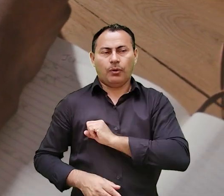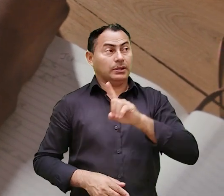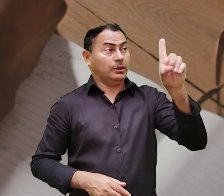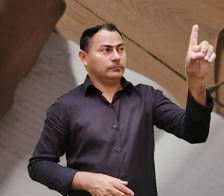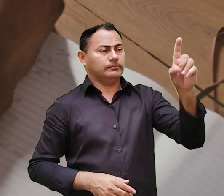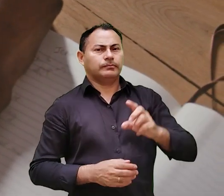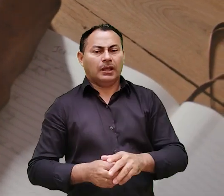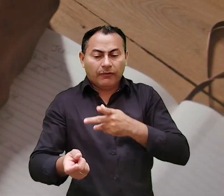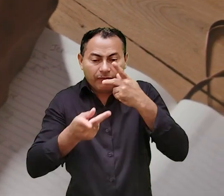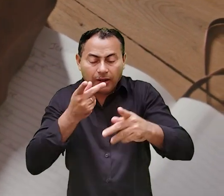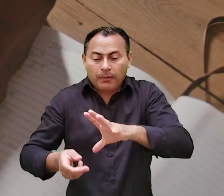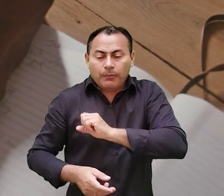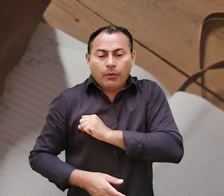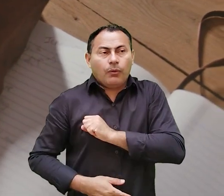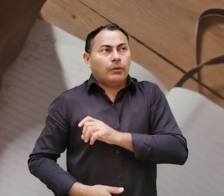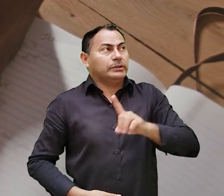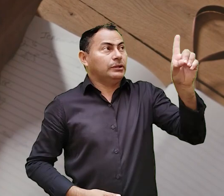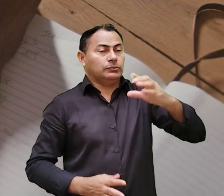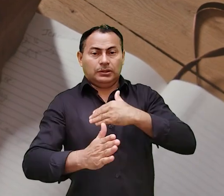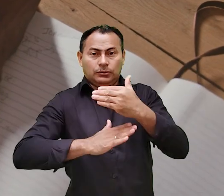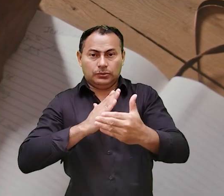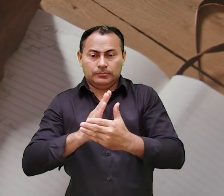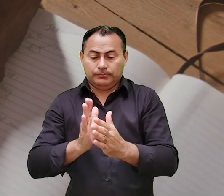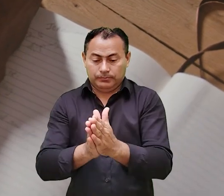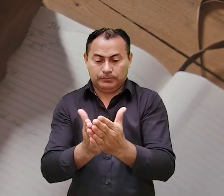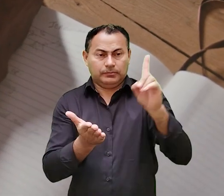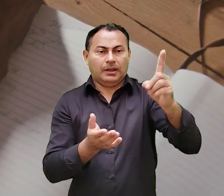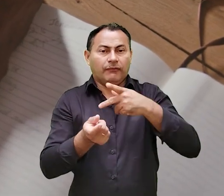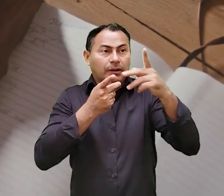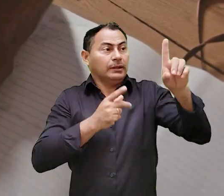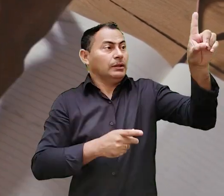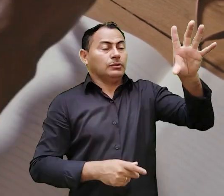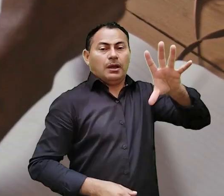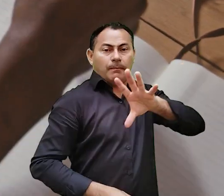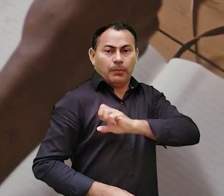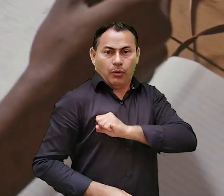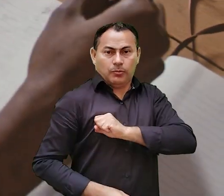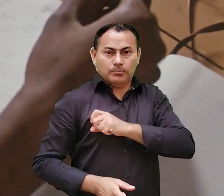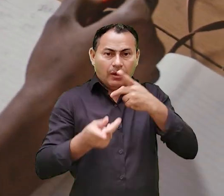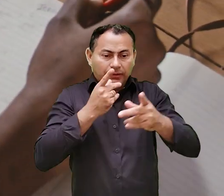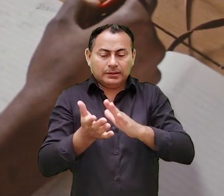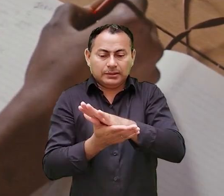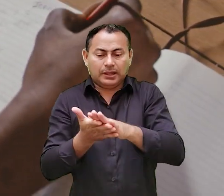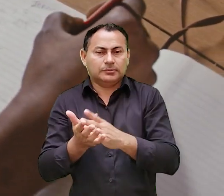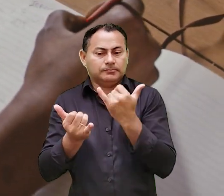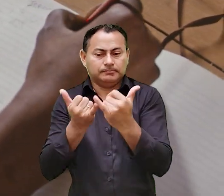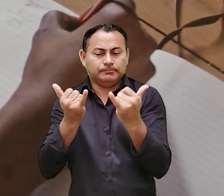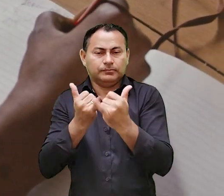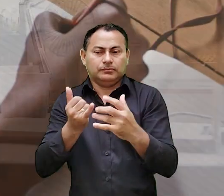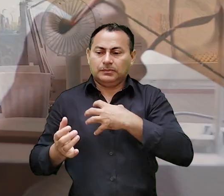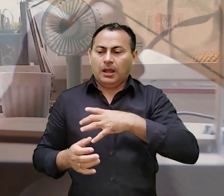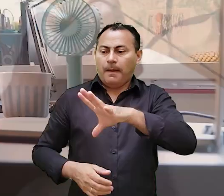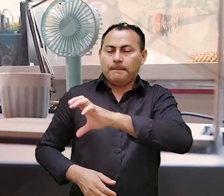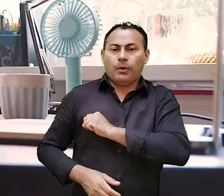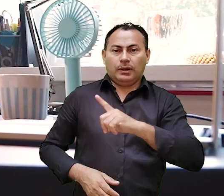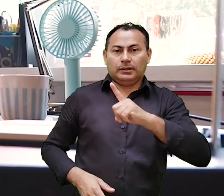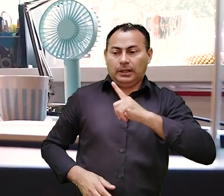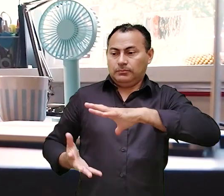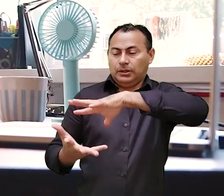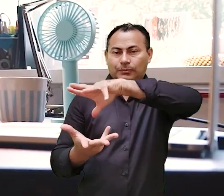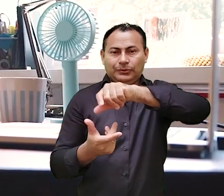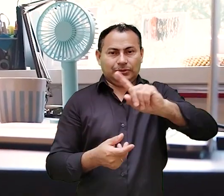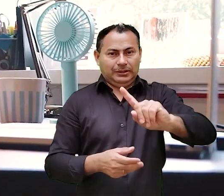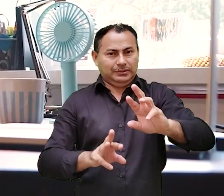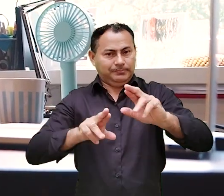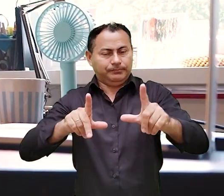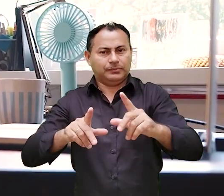fala sobre amor não se refere ao amor de Deus. Quando a Bíblia diz Deus é amor, não está falando de nada parecido com os tipos de amor que